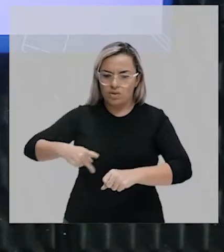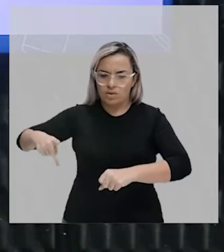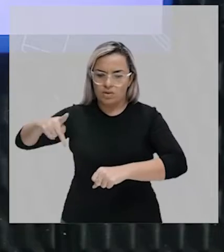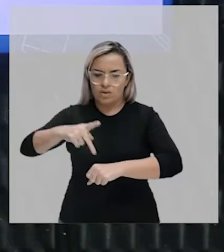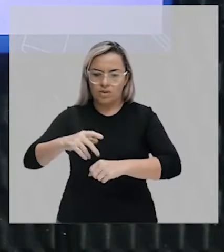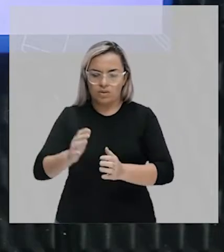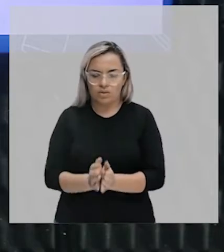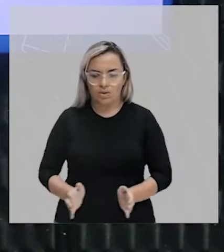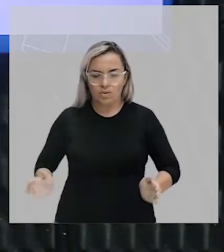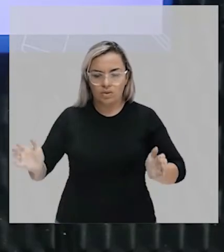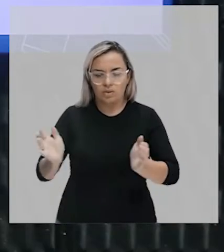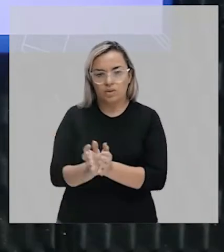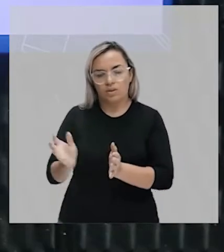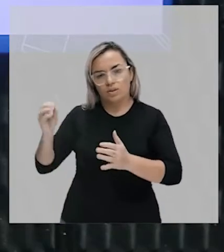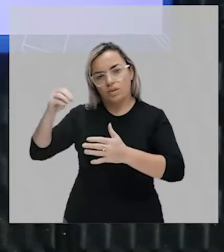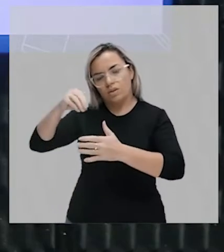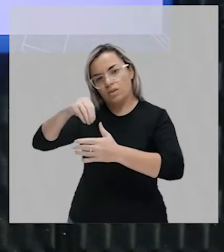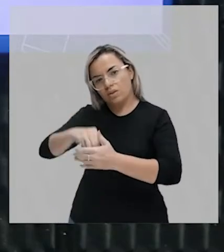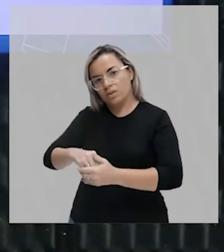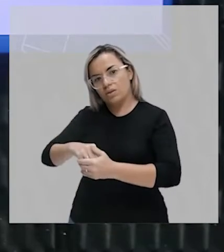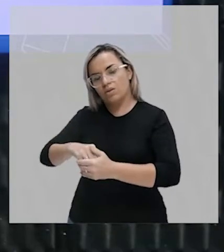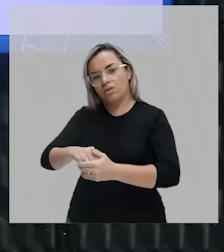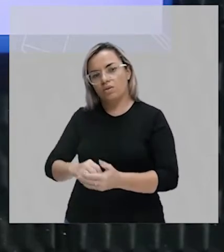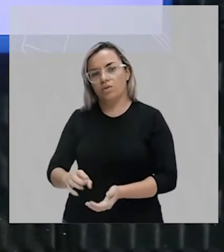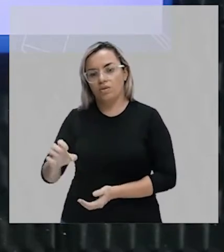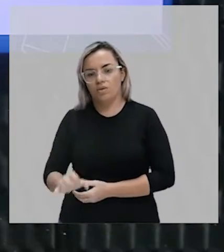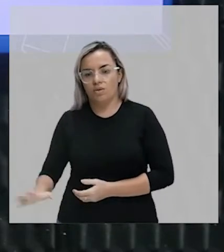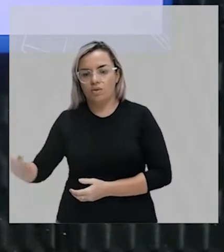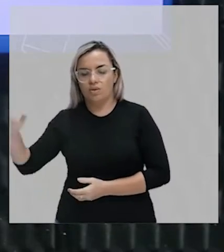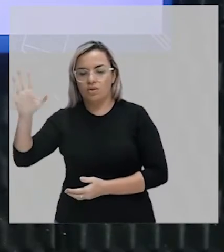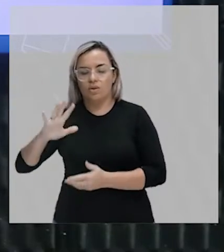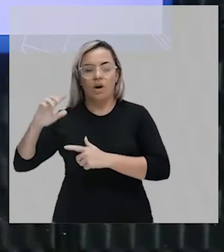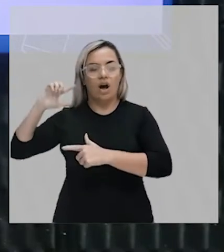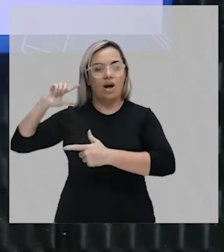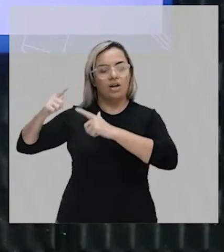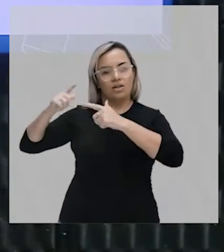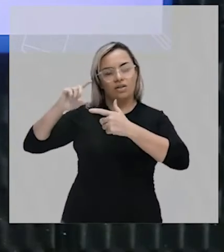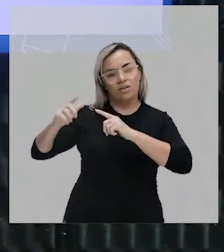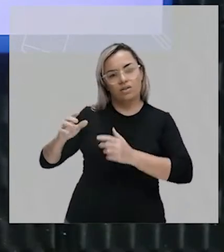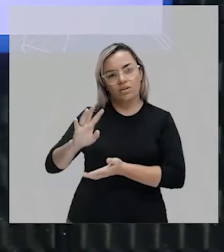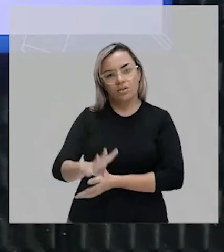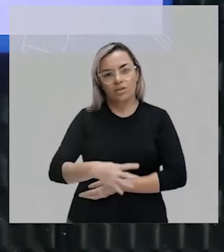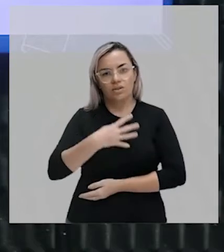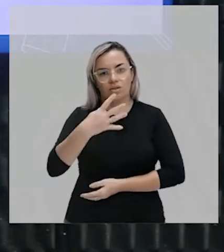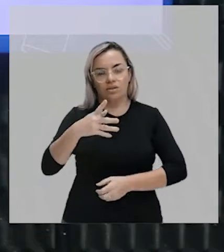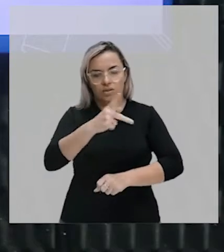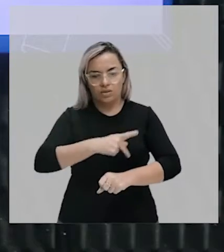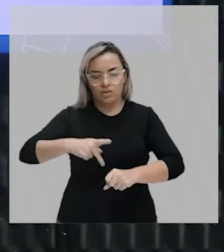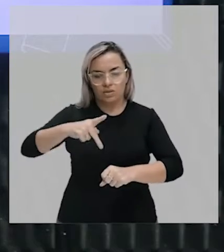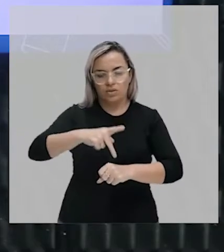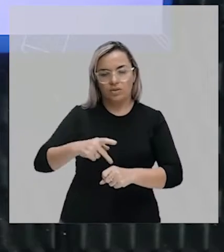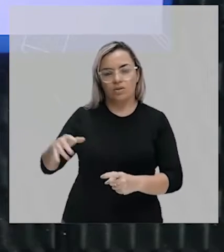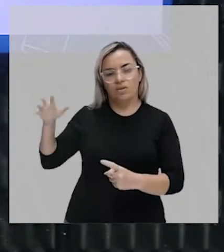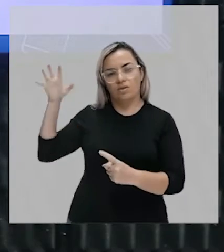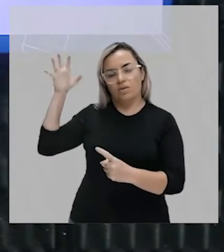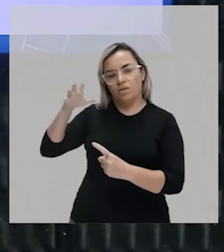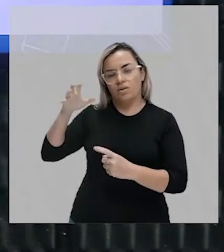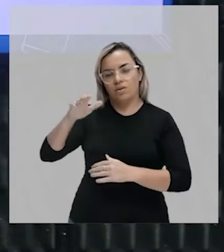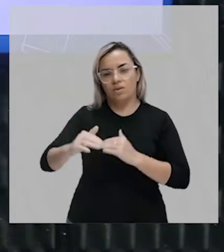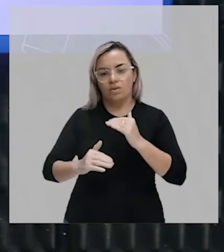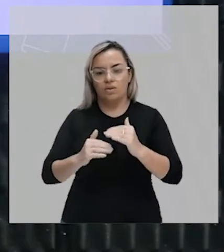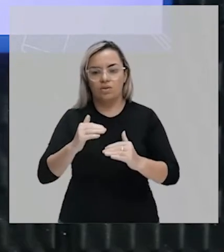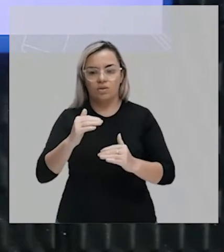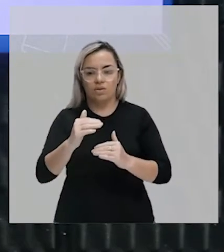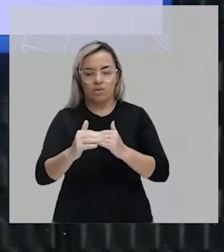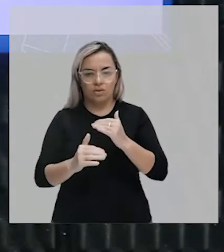do bloco europeu a as tradições esses quatro países tudo isso contribui para essa questão da construção